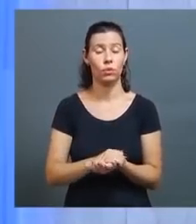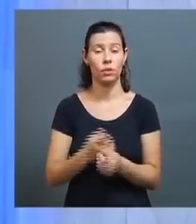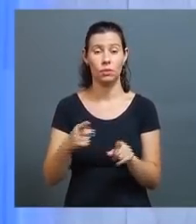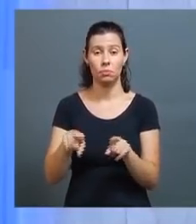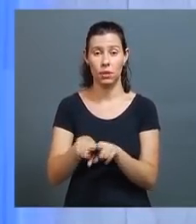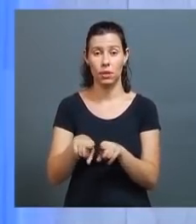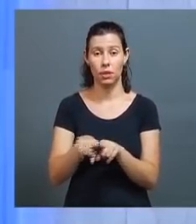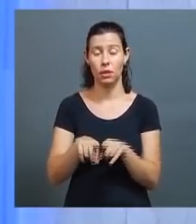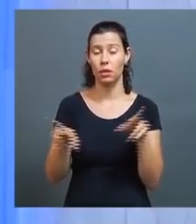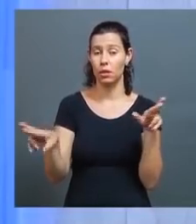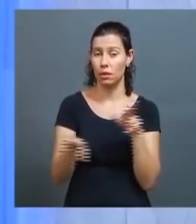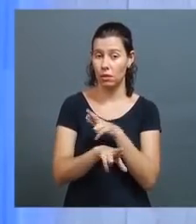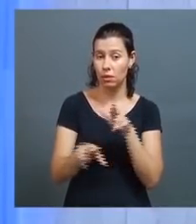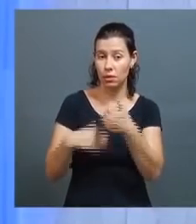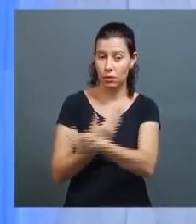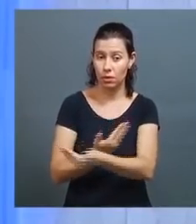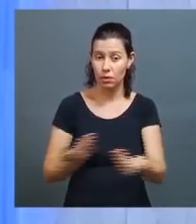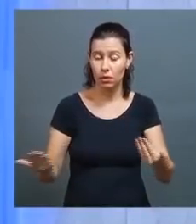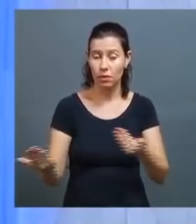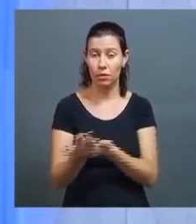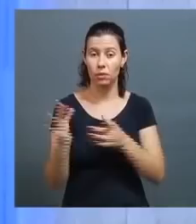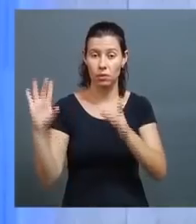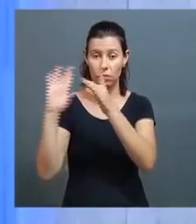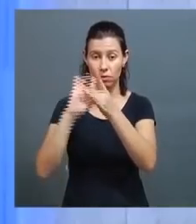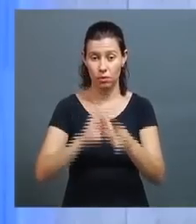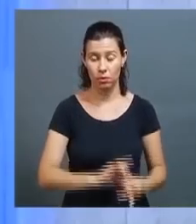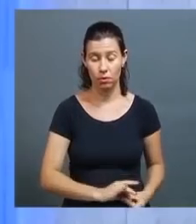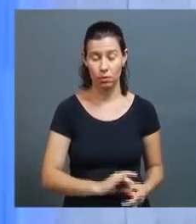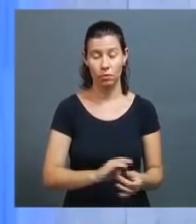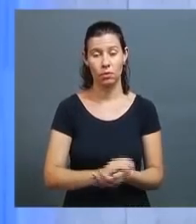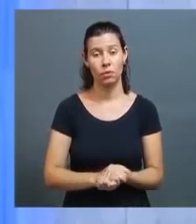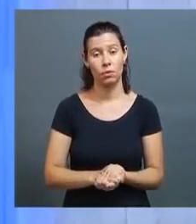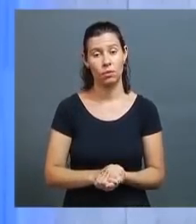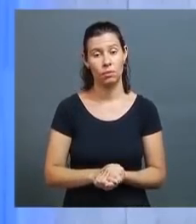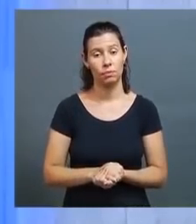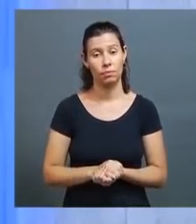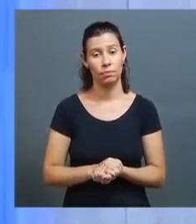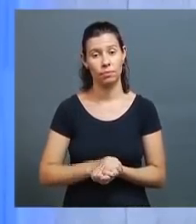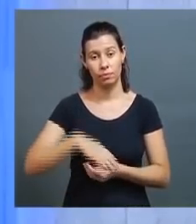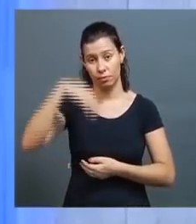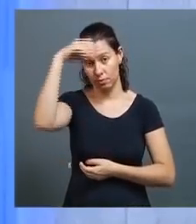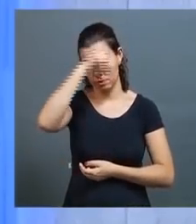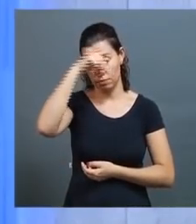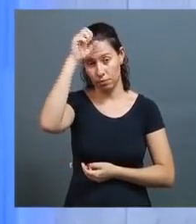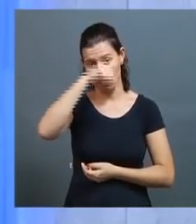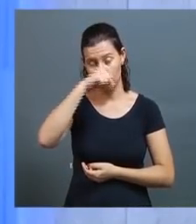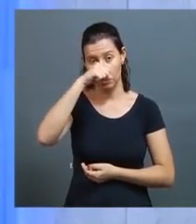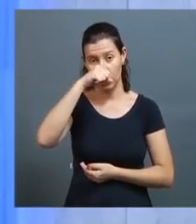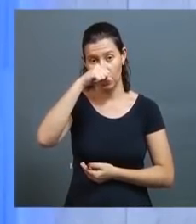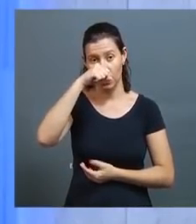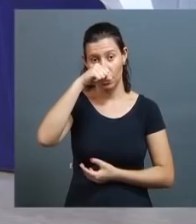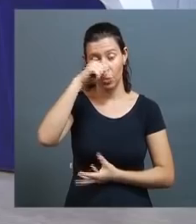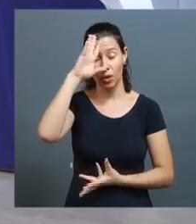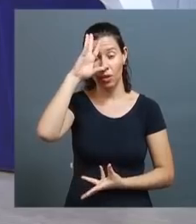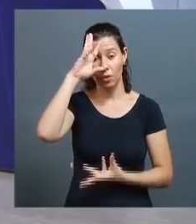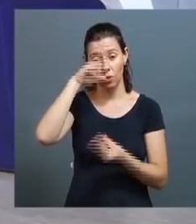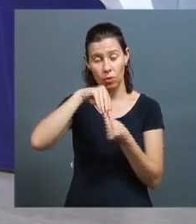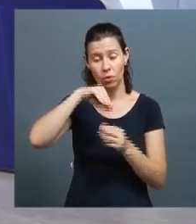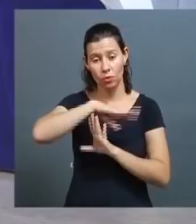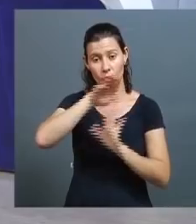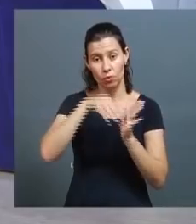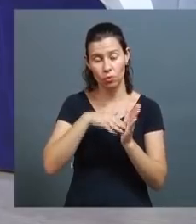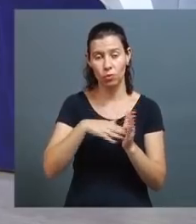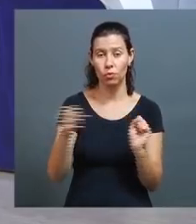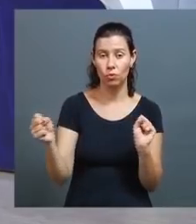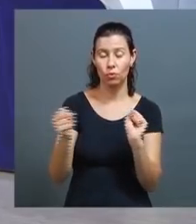se relacionando, interagindo no contexto, né? Então, aprender é resultado disso tudo.